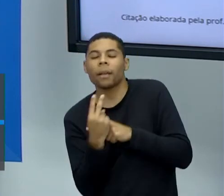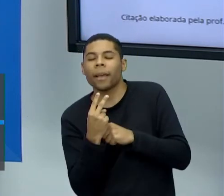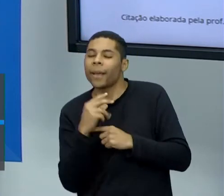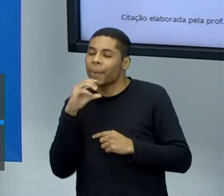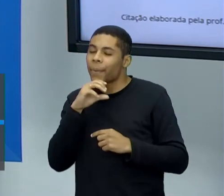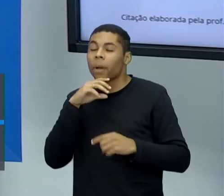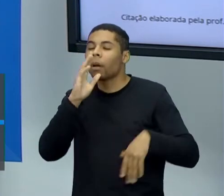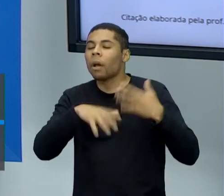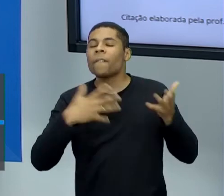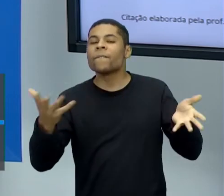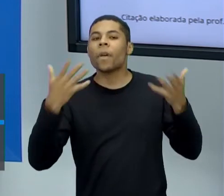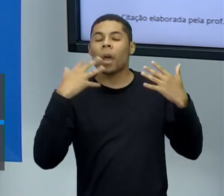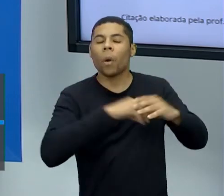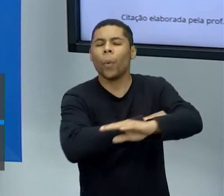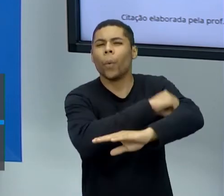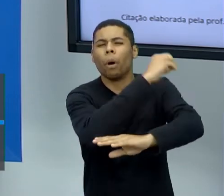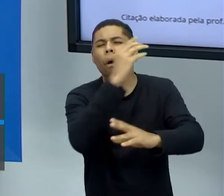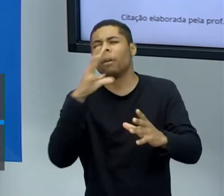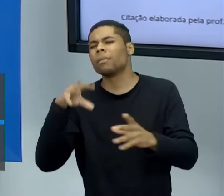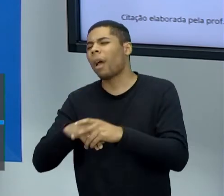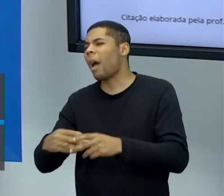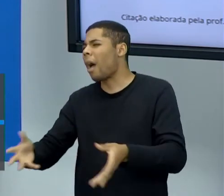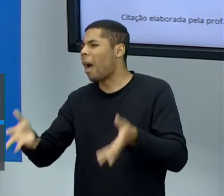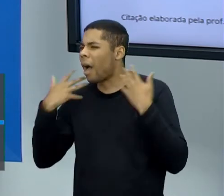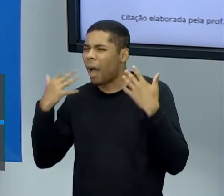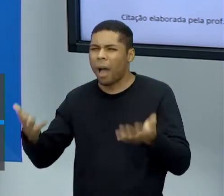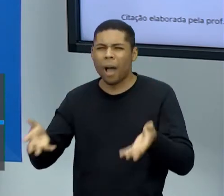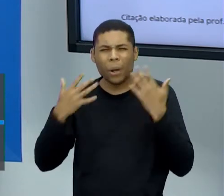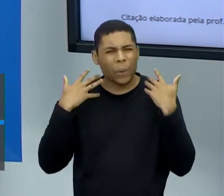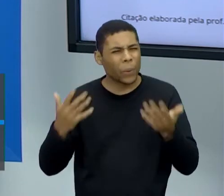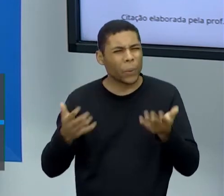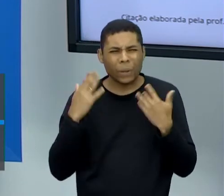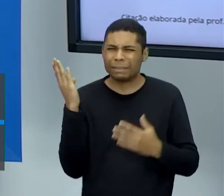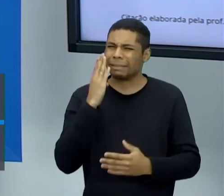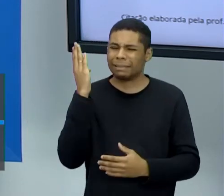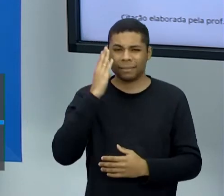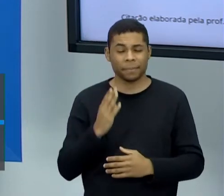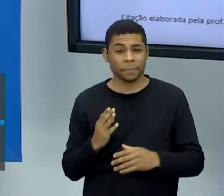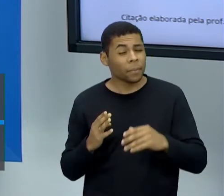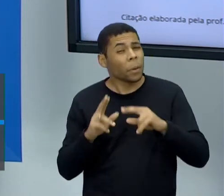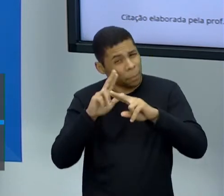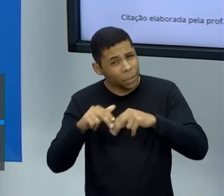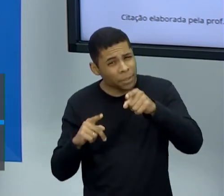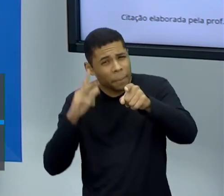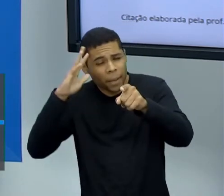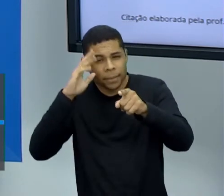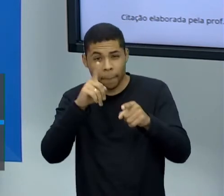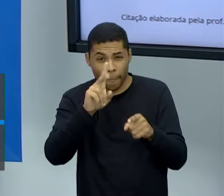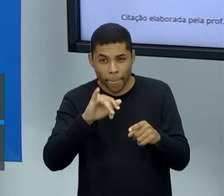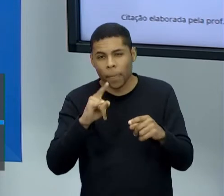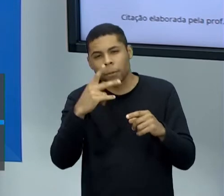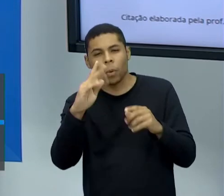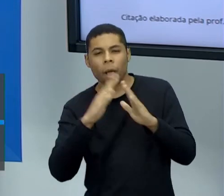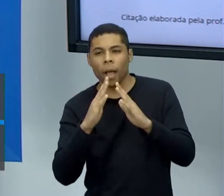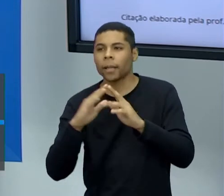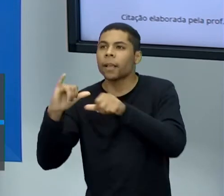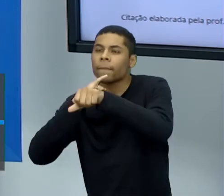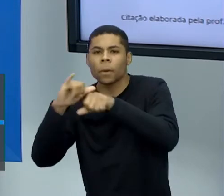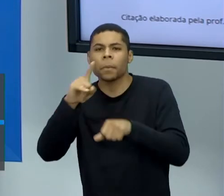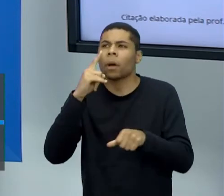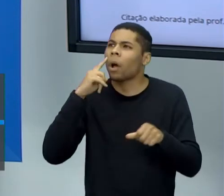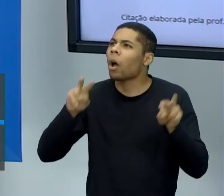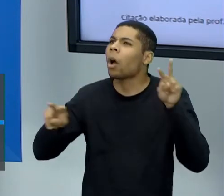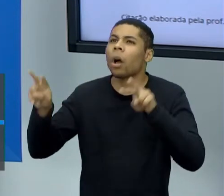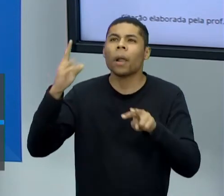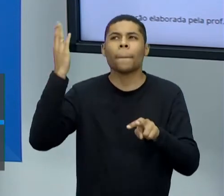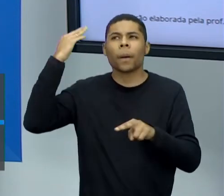sofrendo muito. Então, se você hoje ou amanhã vai reformar a sua casa, dá uma observada aí no material que foi construído a sua